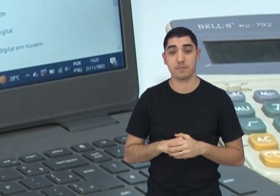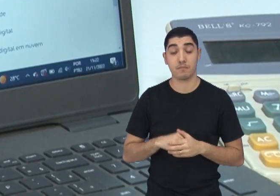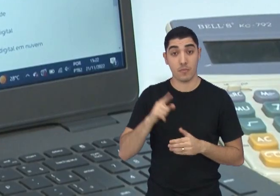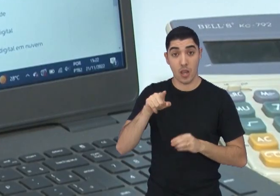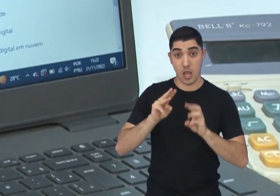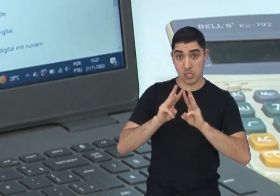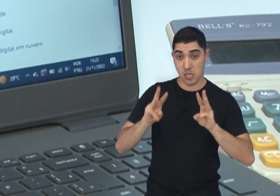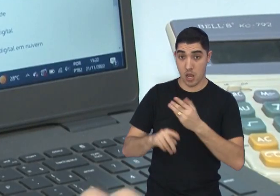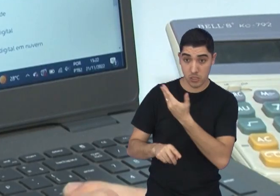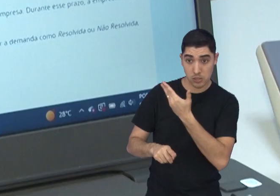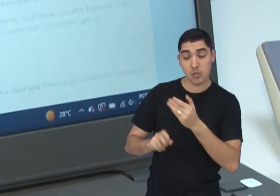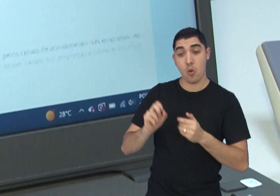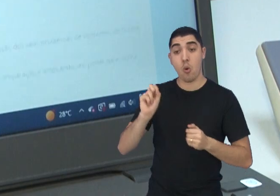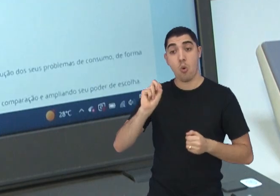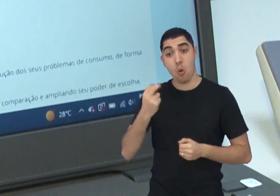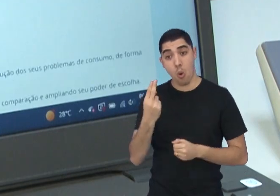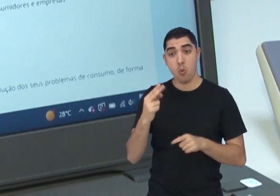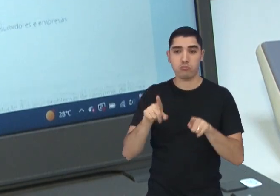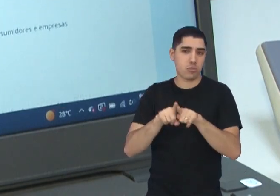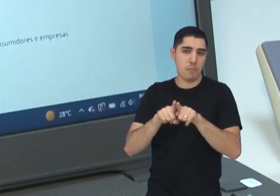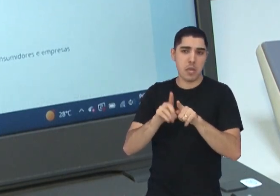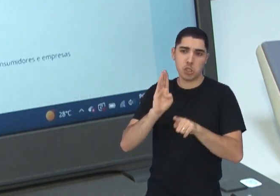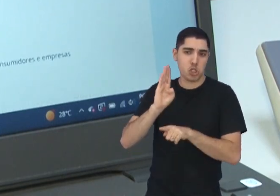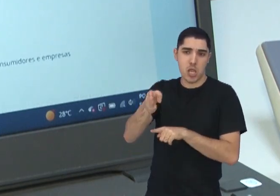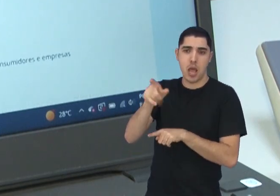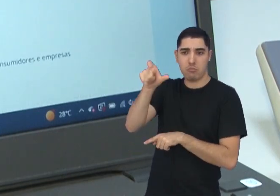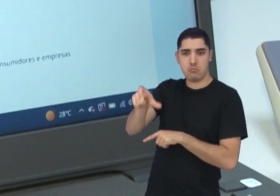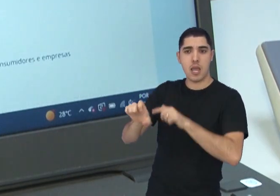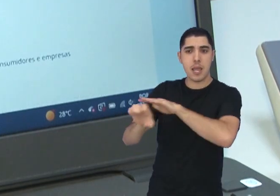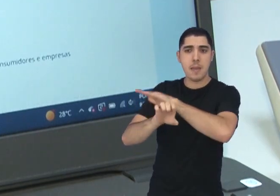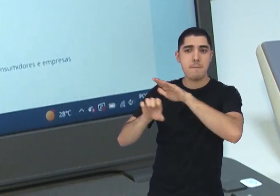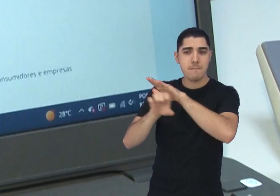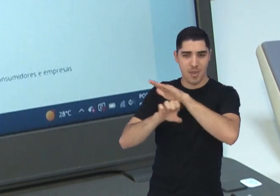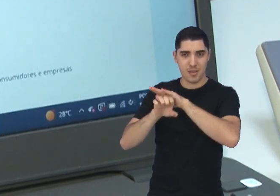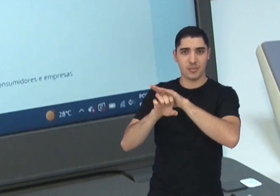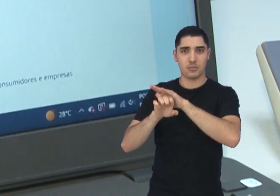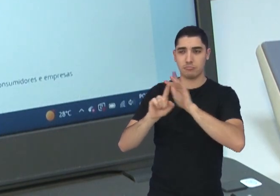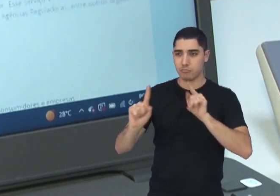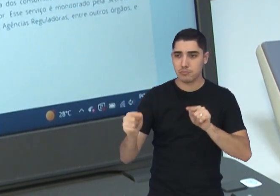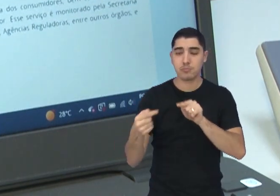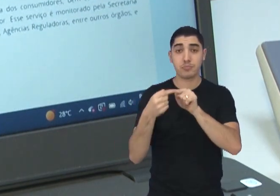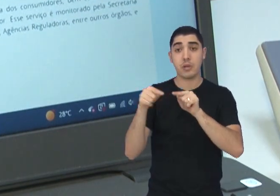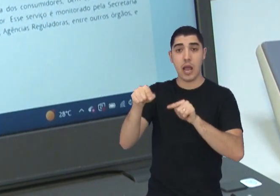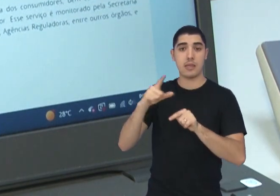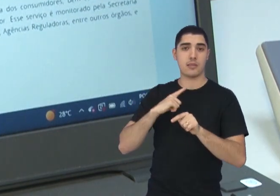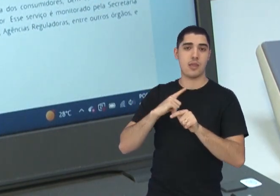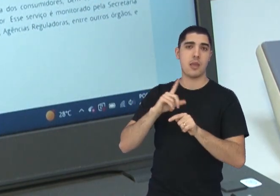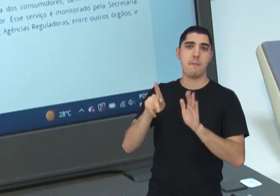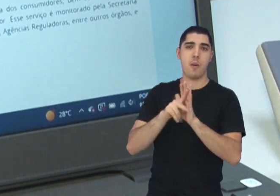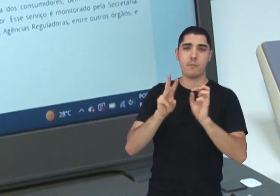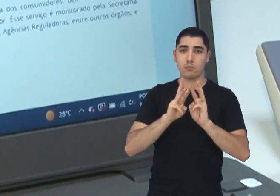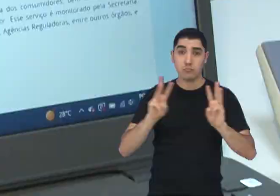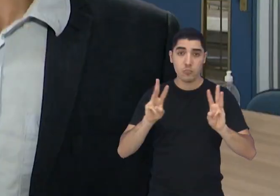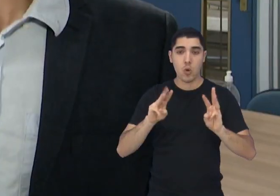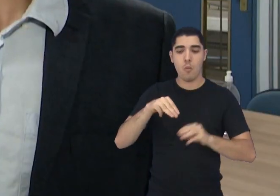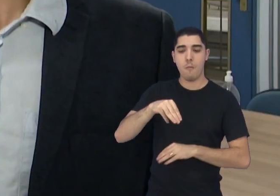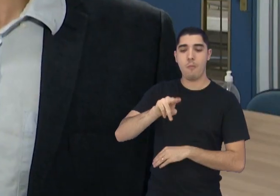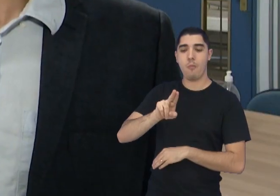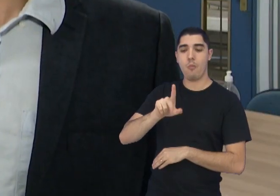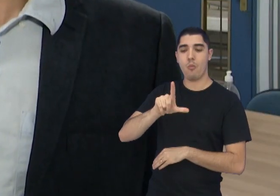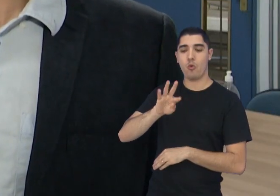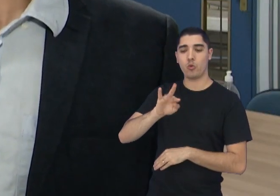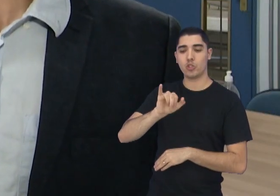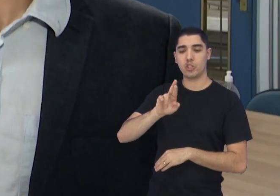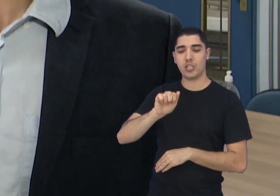consumidor.gov.br ou pelos canais diretos das instituições participantes disponíveis na página do mutirão. Muitas